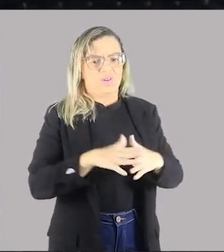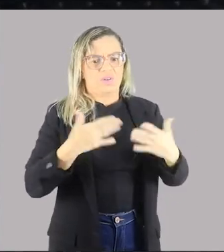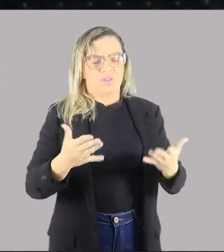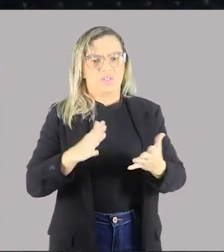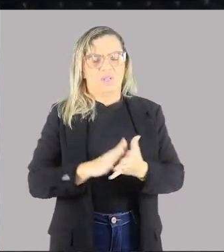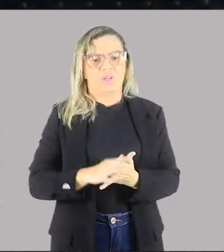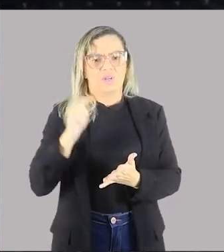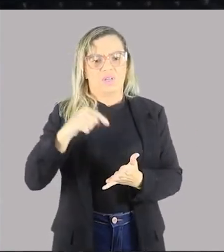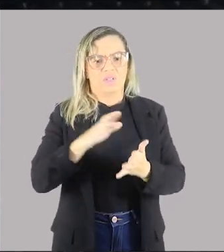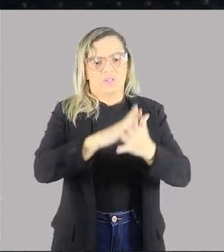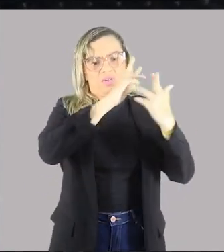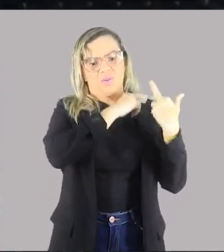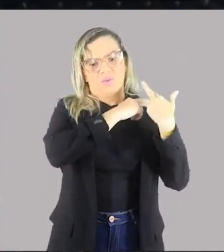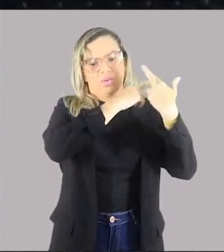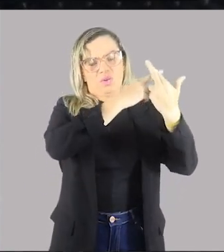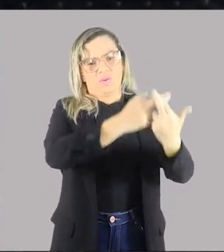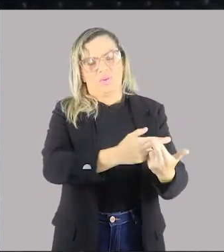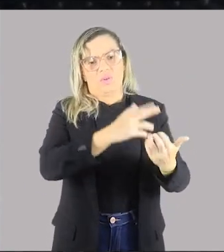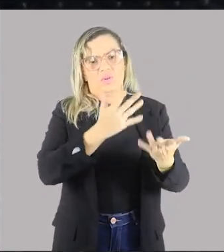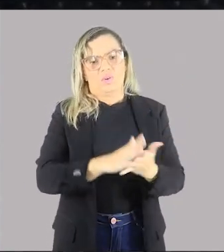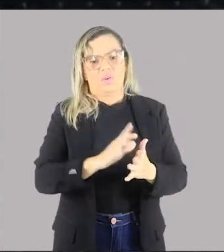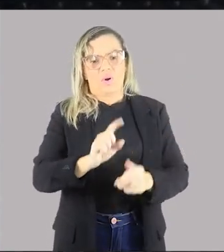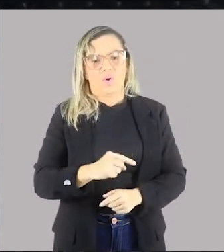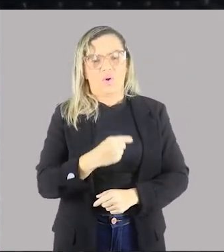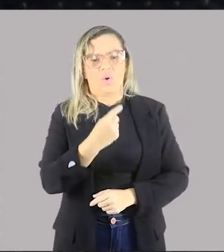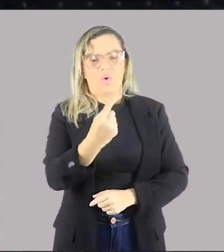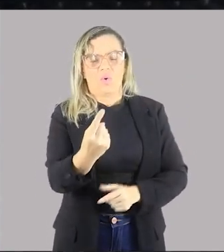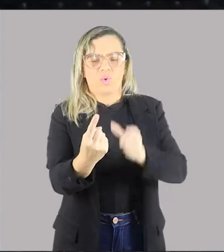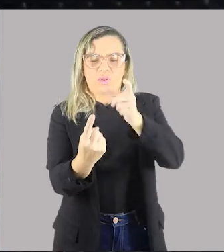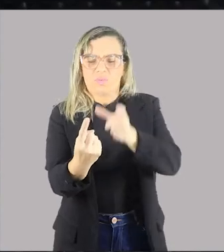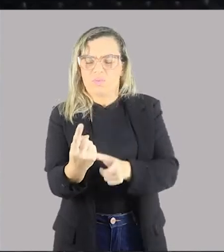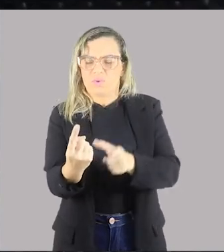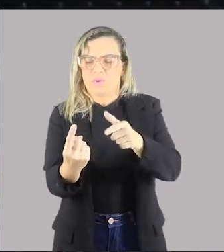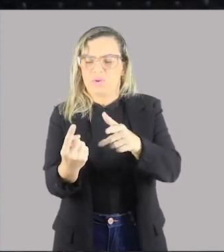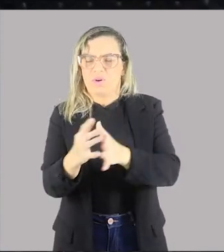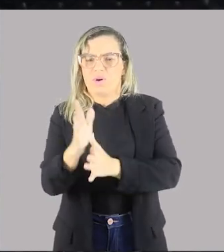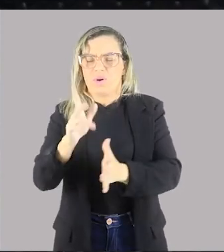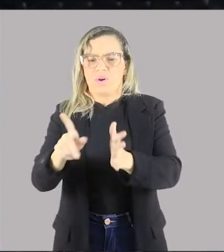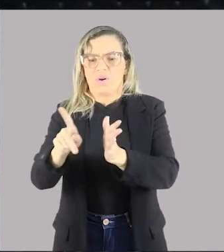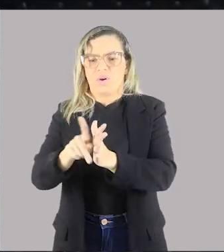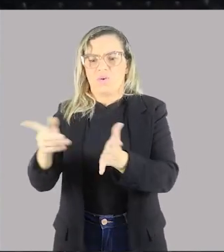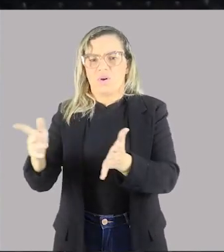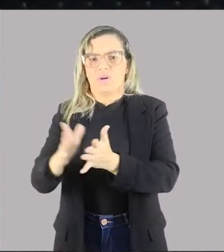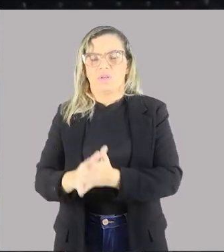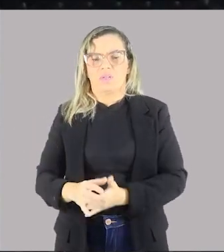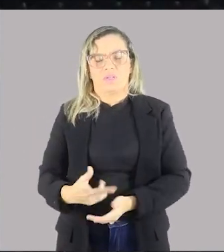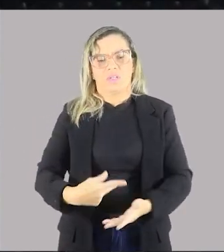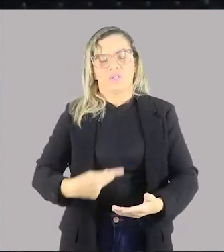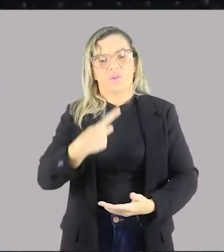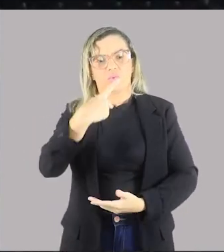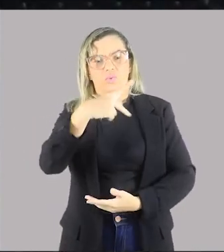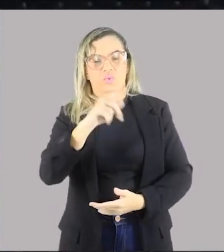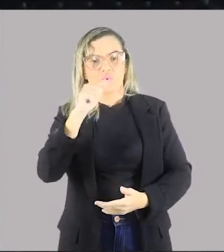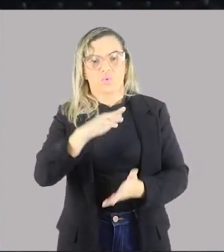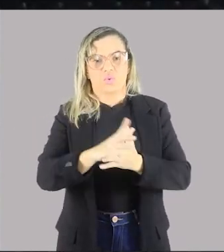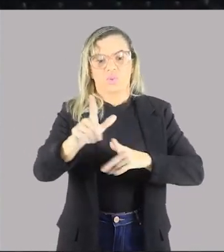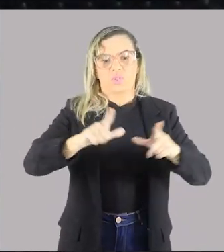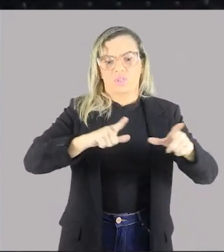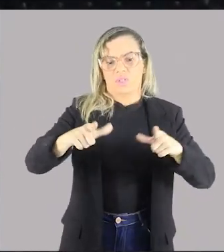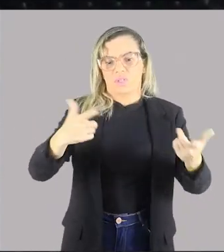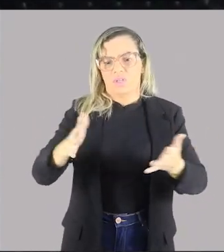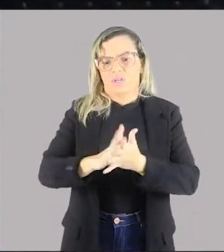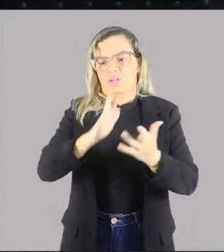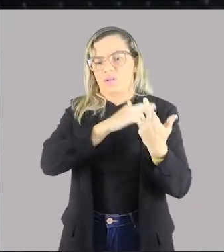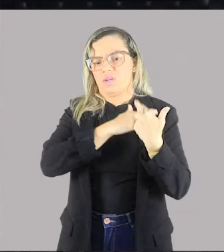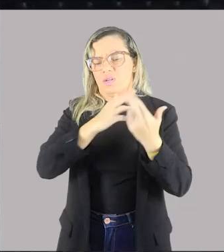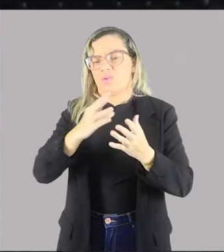você determina, comete a outro particular, a outro servidor, funções que são suas, certo? Cometer a outro